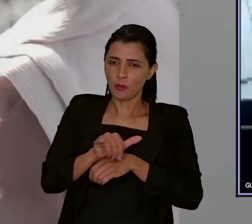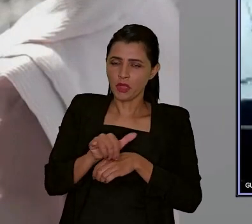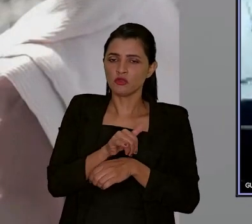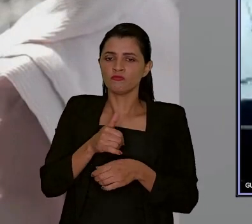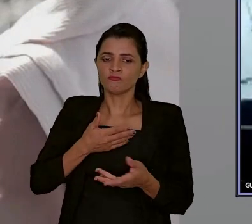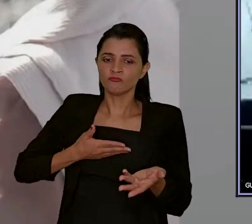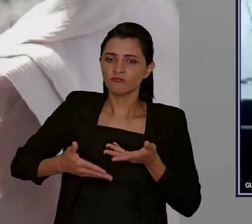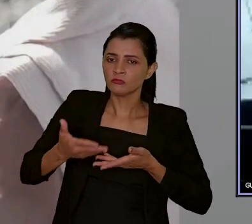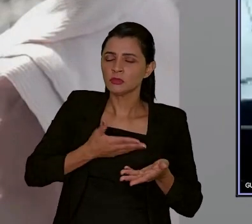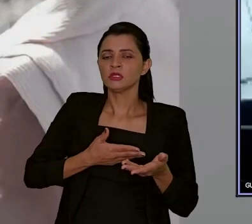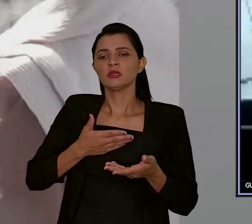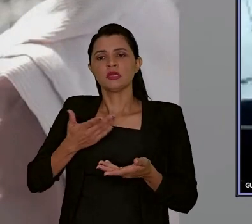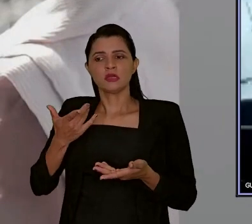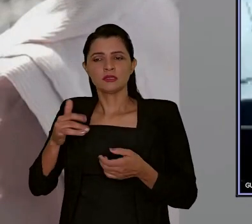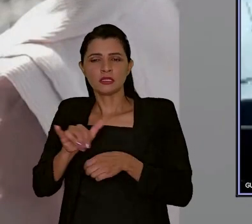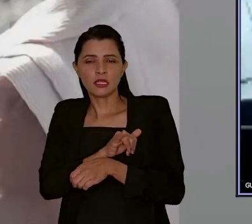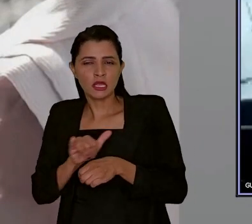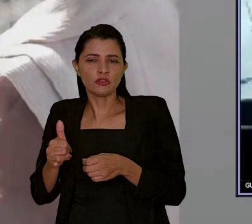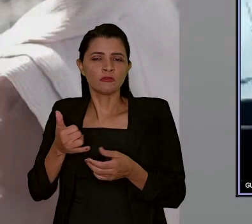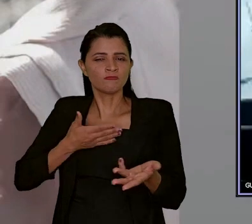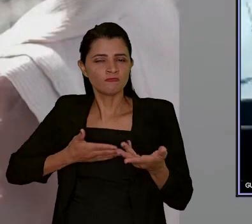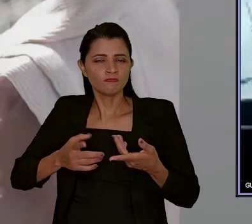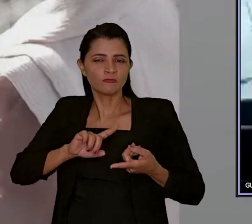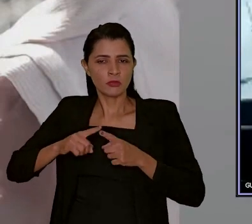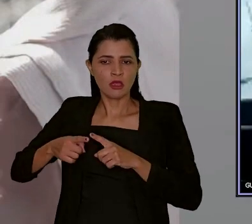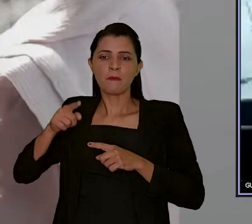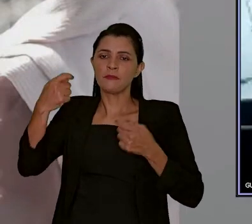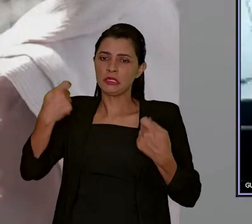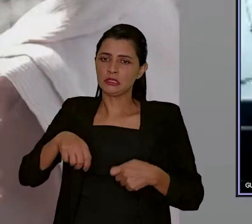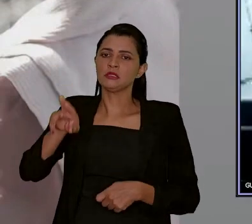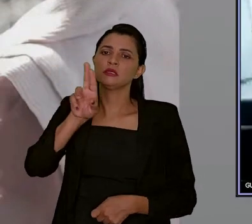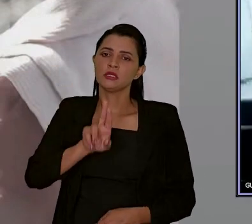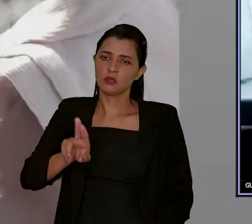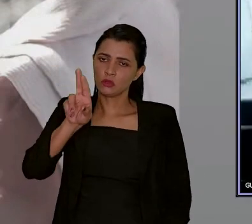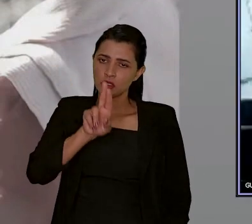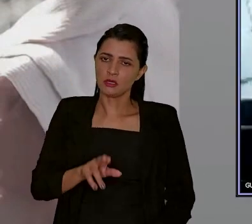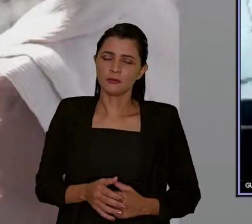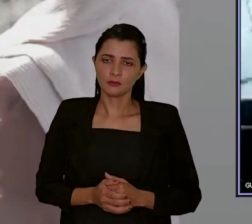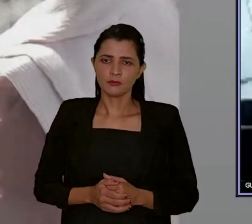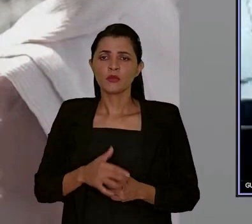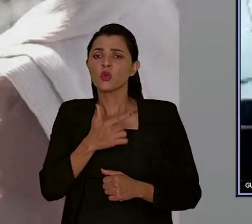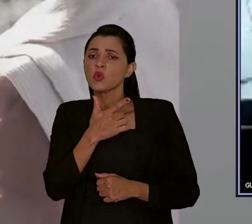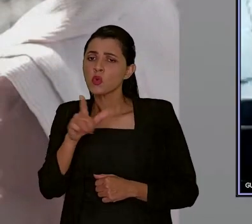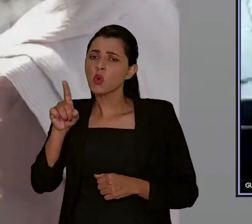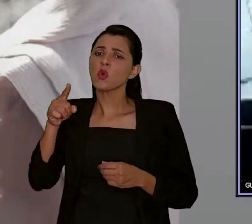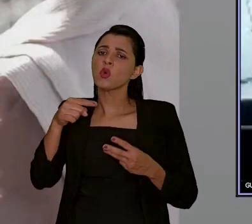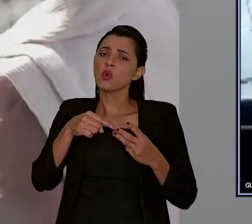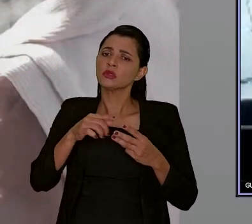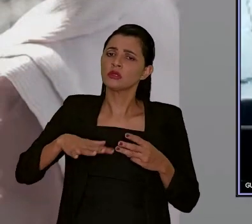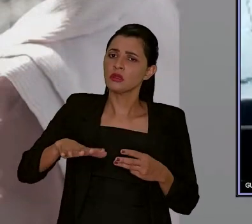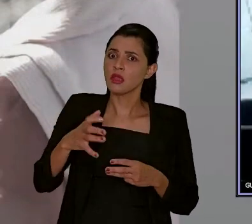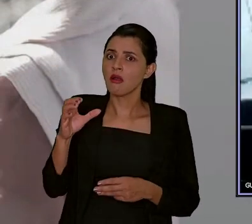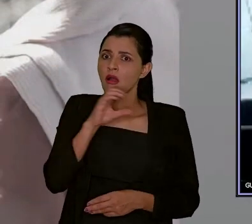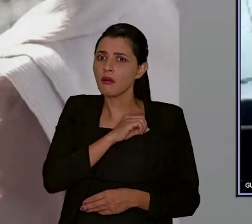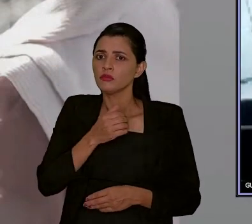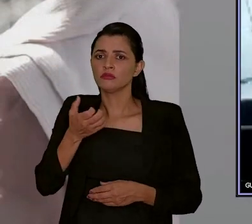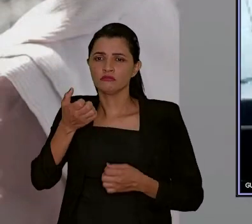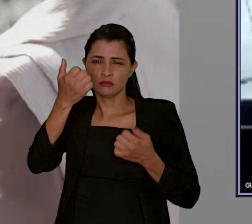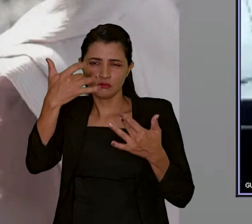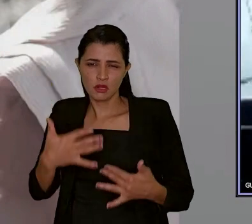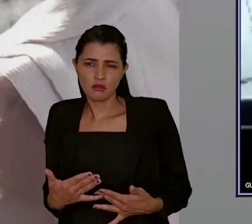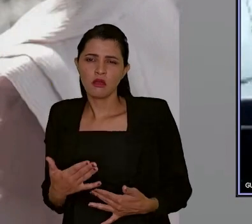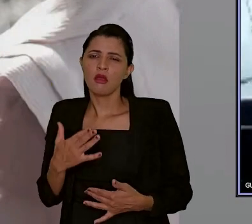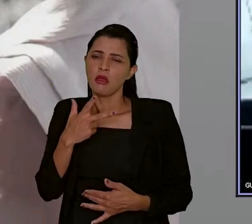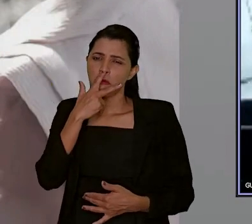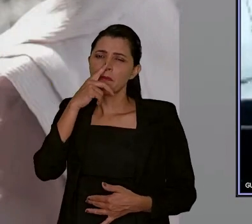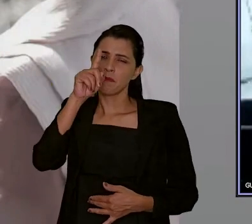conciliação, enfim, ela deve ser utilizada. Outro ponto que eu queria rapidamente mencionar, e acho que, quase